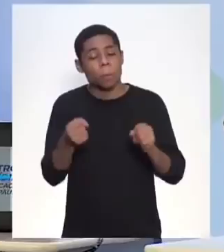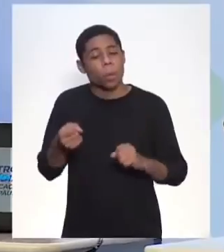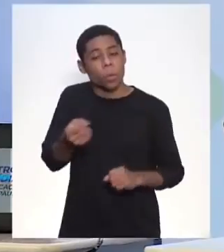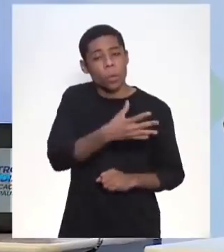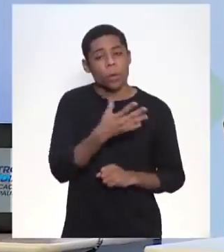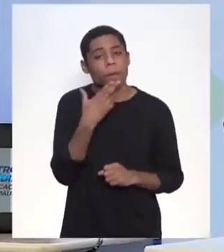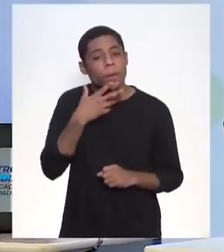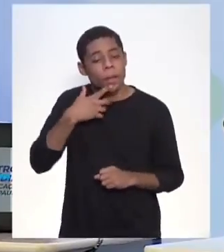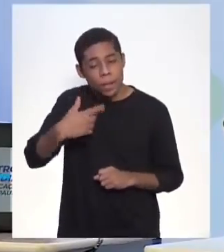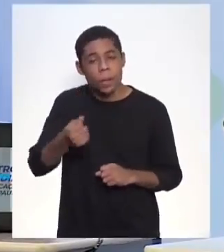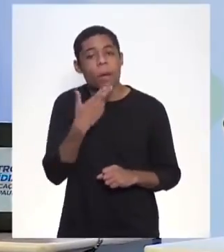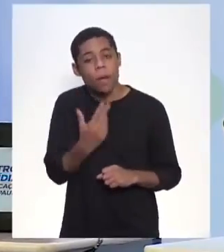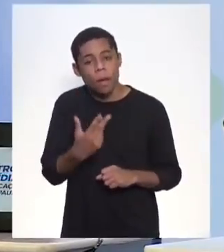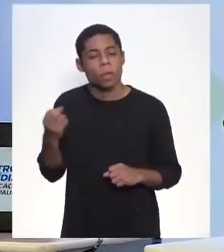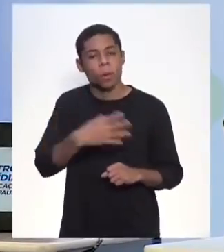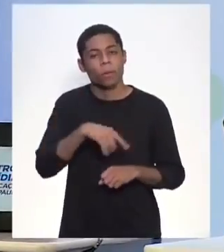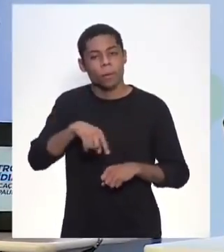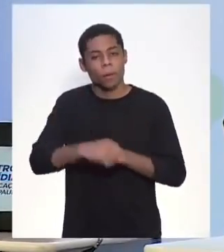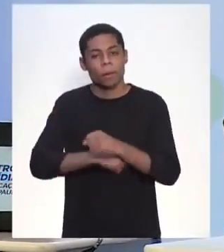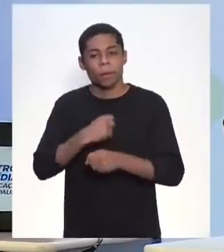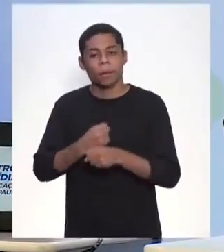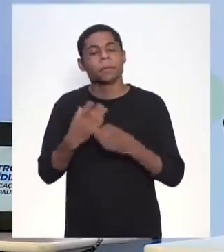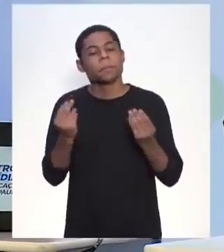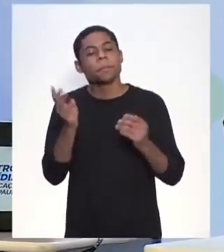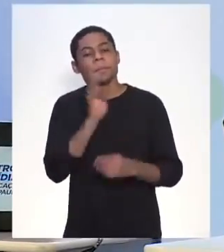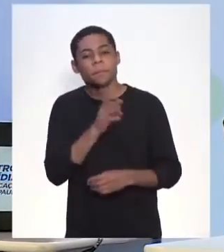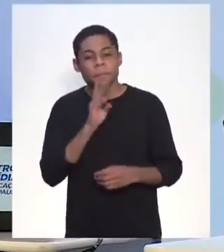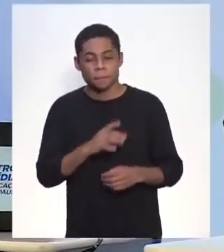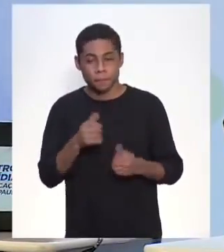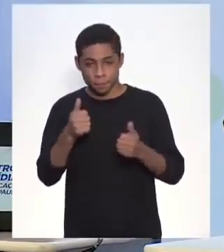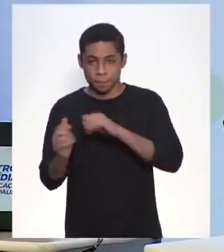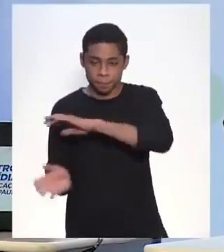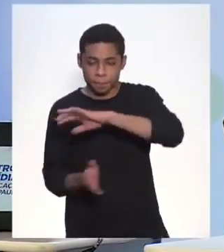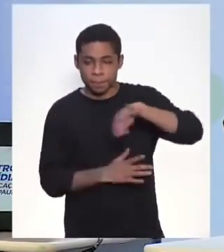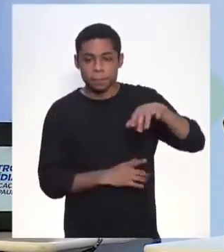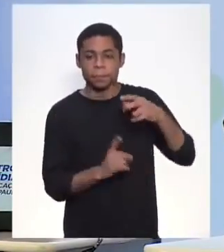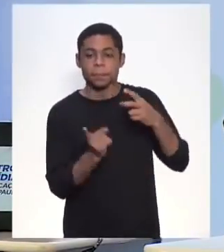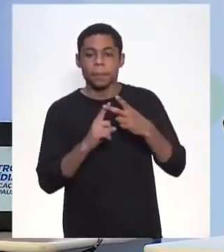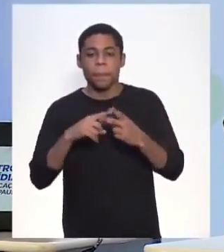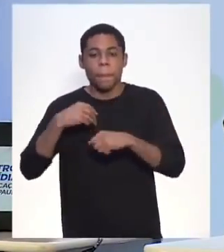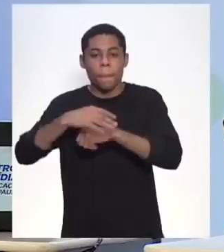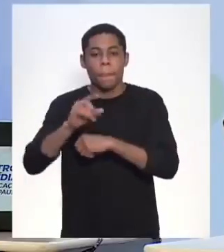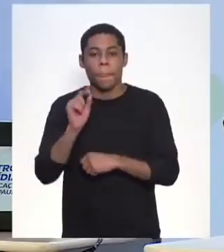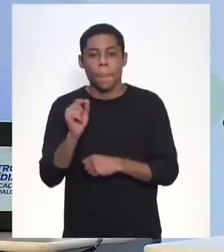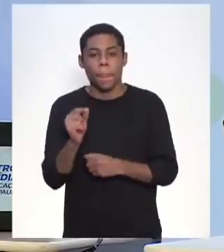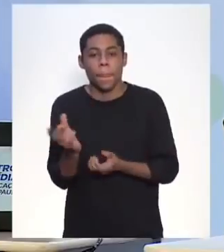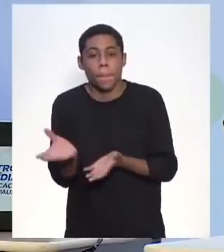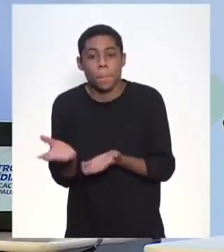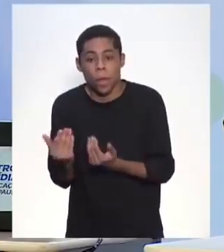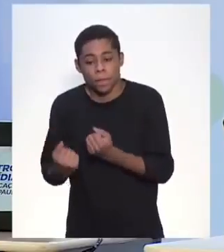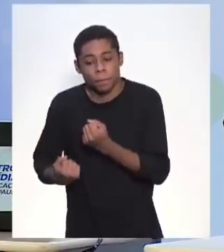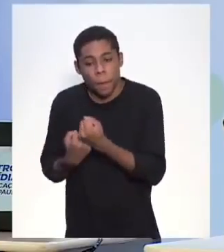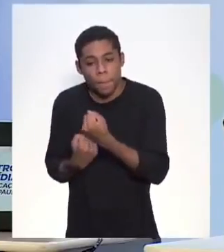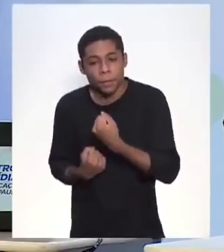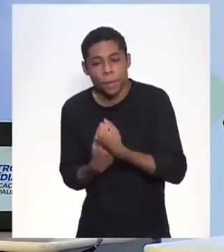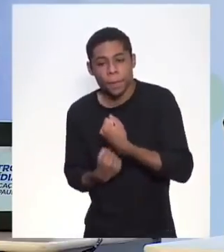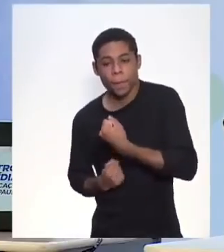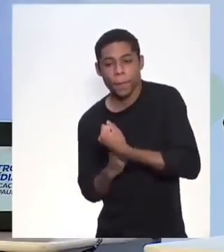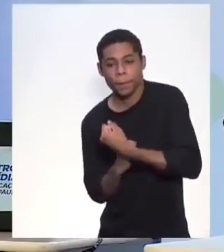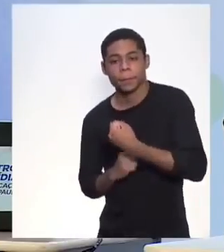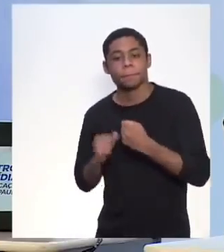novo ainda este ano, né? Isso vai ser bem legal. Segundo recado para vocês é sobre os jovens embaixadores. É